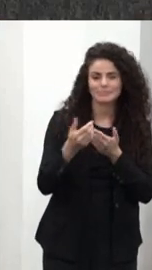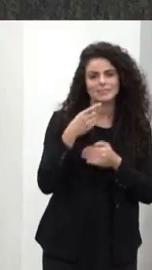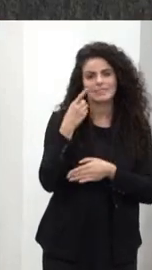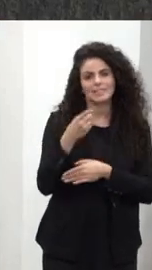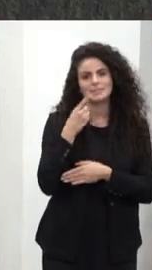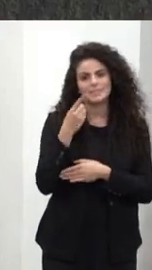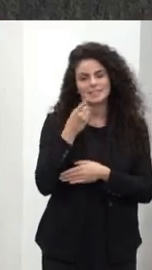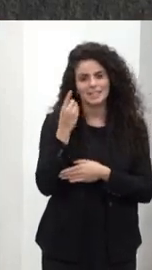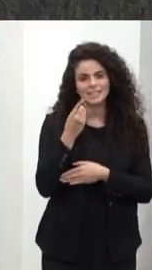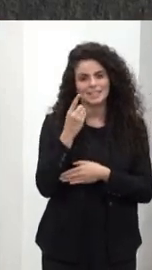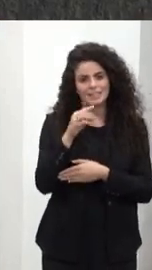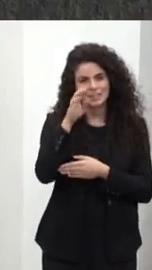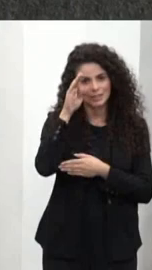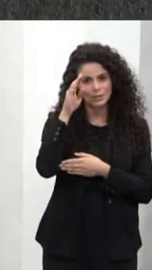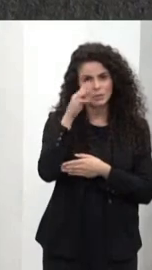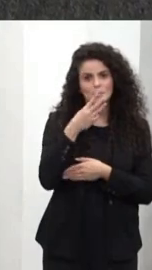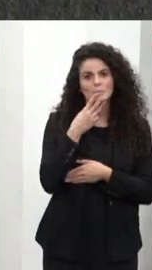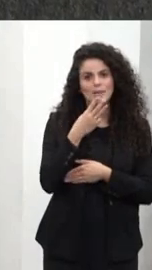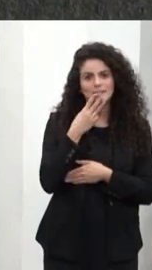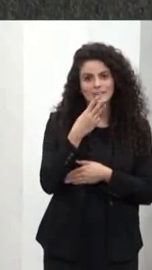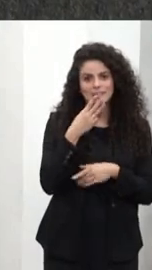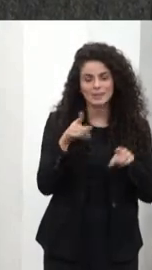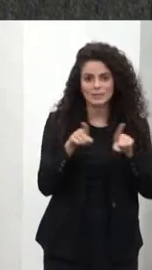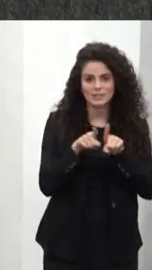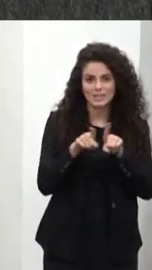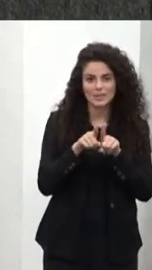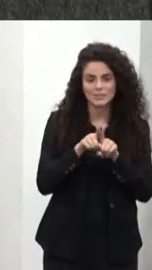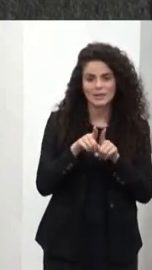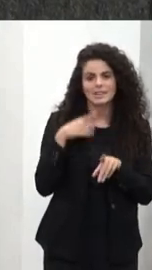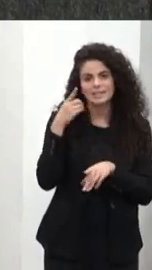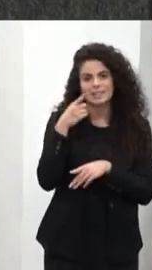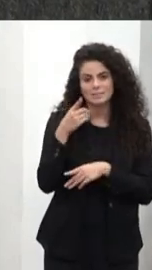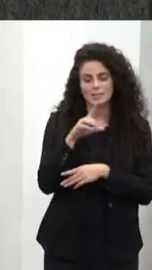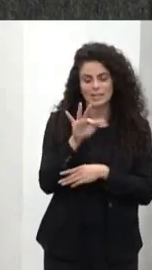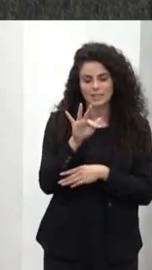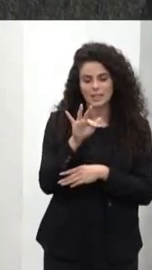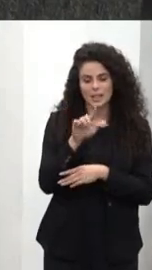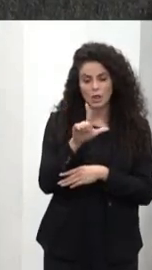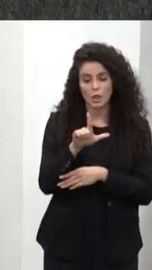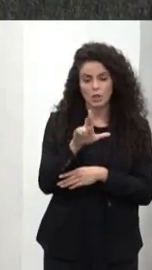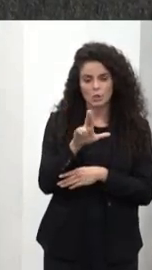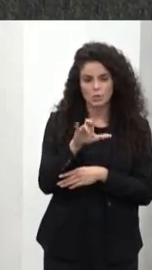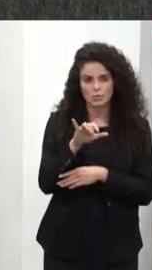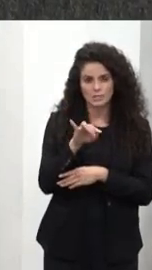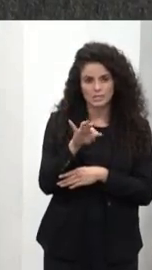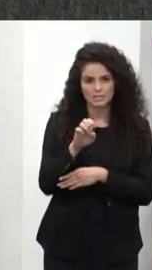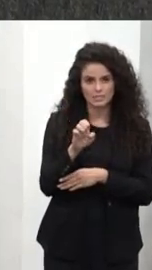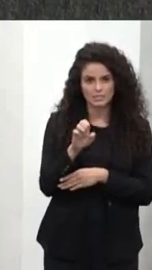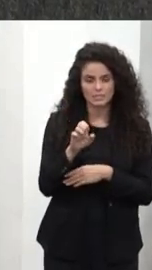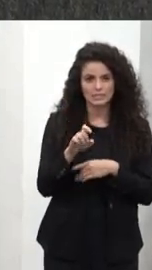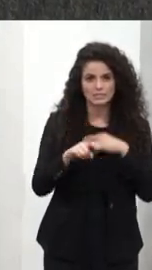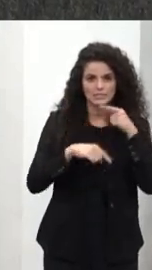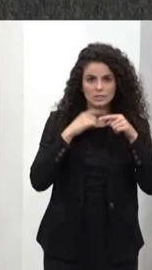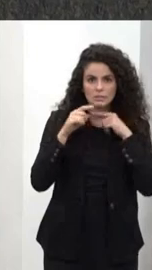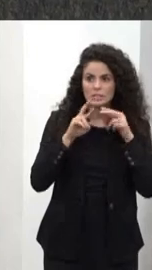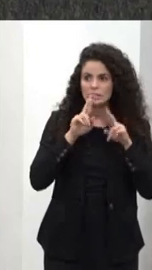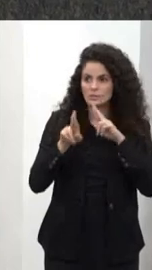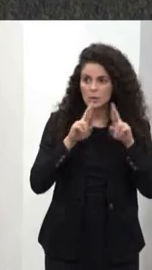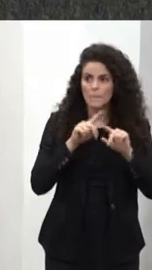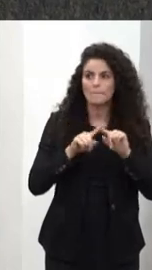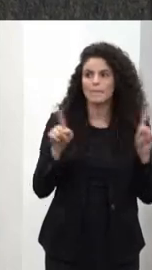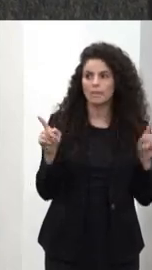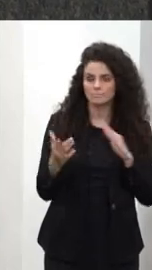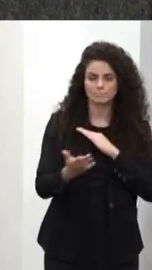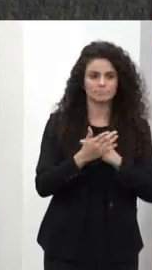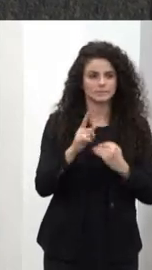Deputado da Luciane agradecer também ao mim pela disponibilidade essas tira dúvidas assim às vezes parece pouco mas faz muita diferença